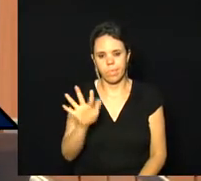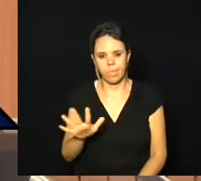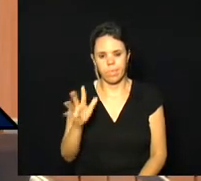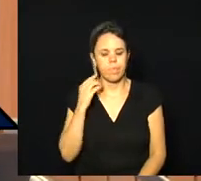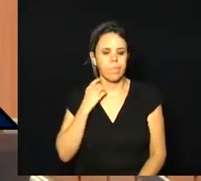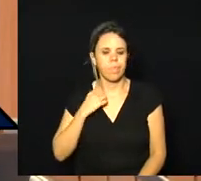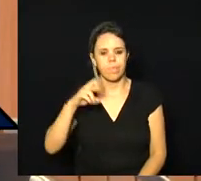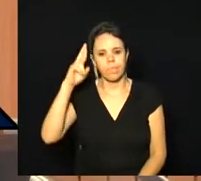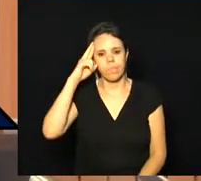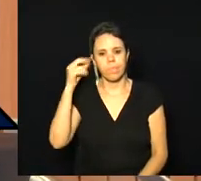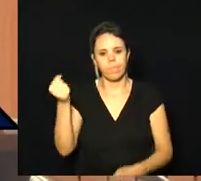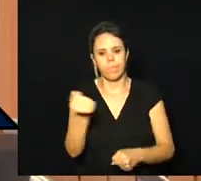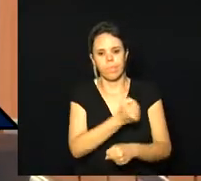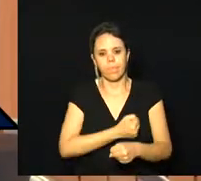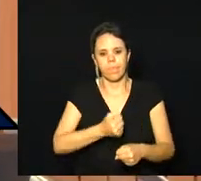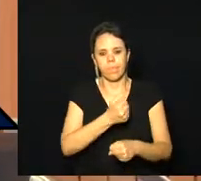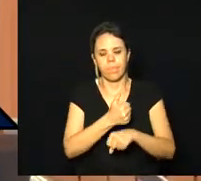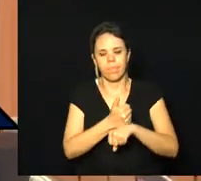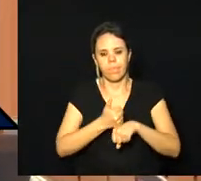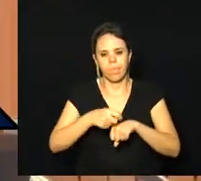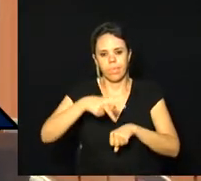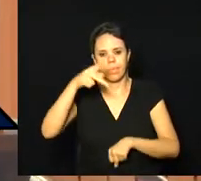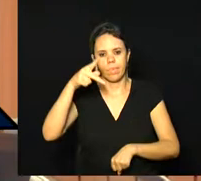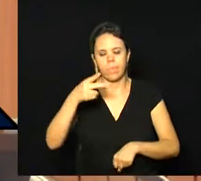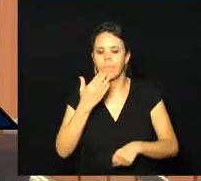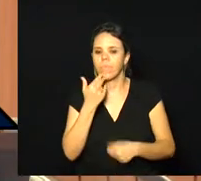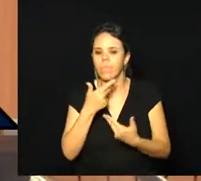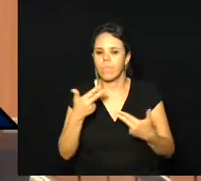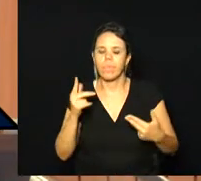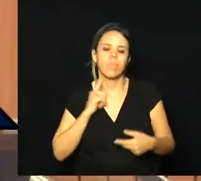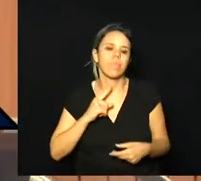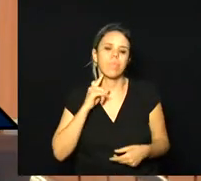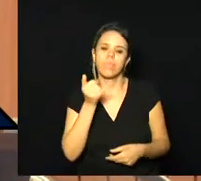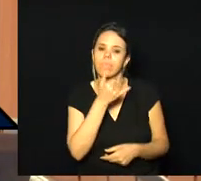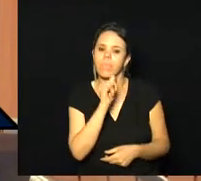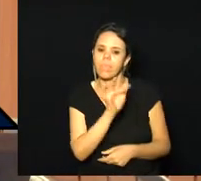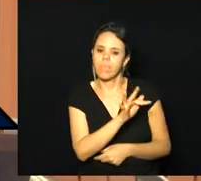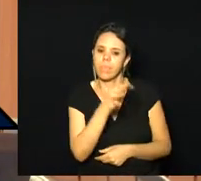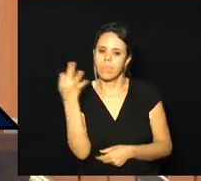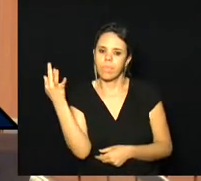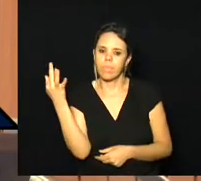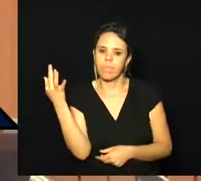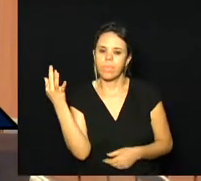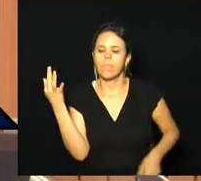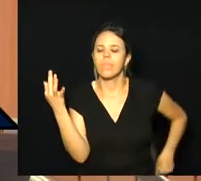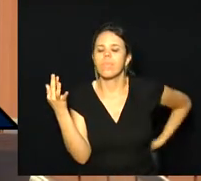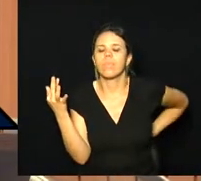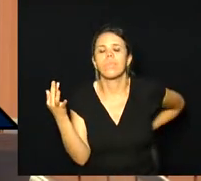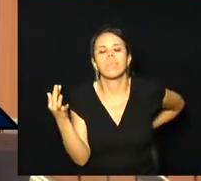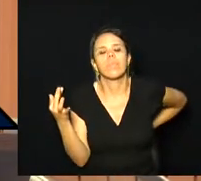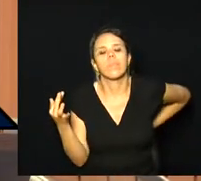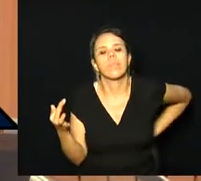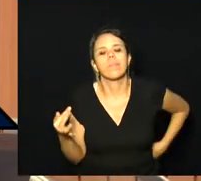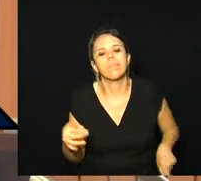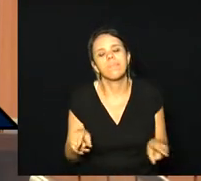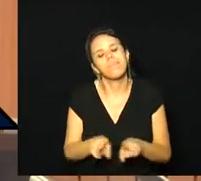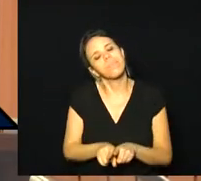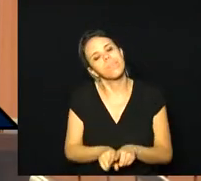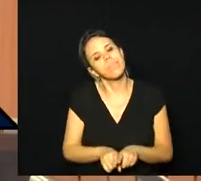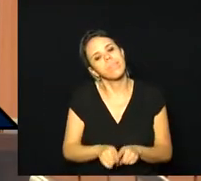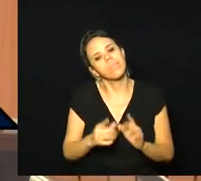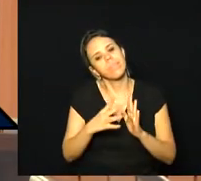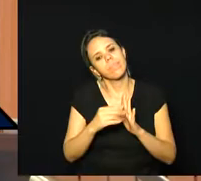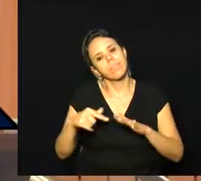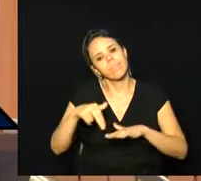chefe de cozinha e especialista em comida mineira, italiana e francesa, além também de ser